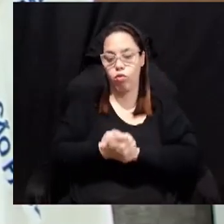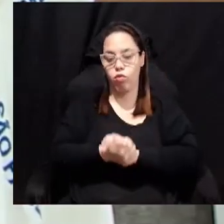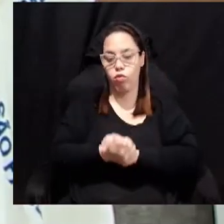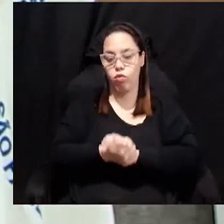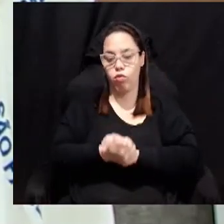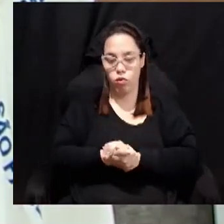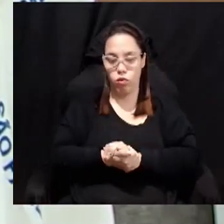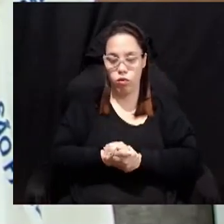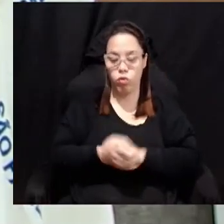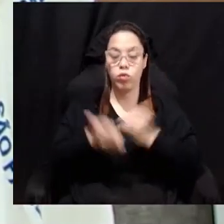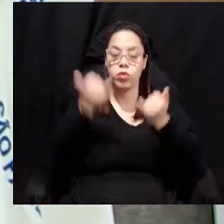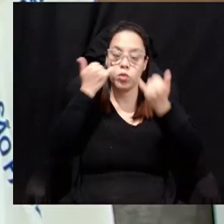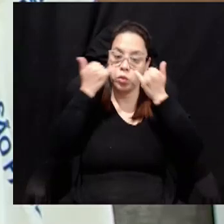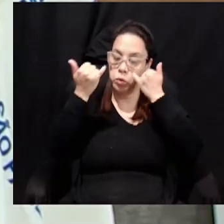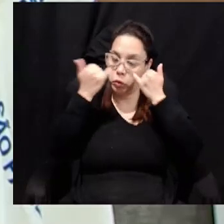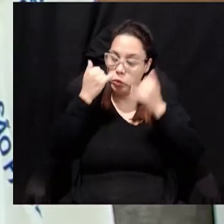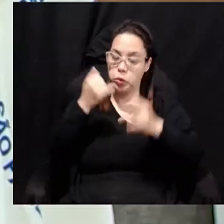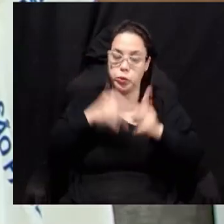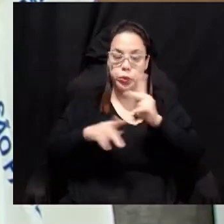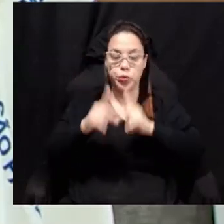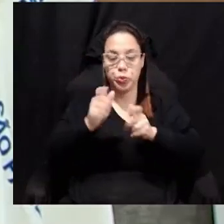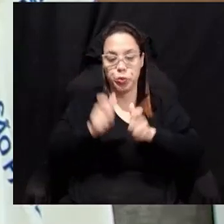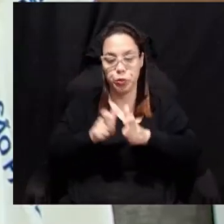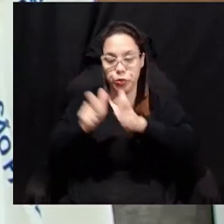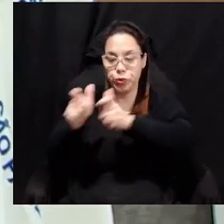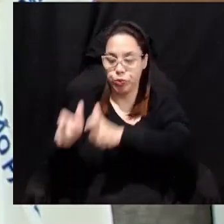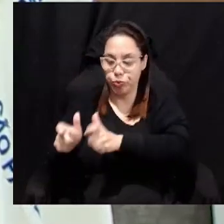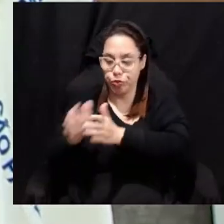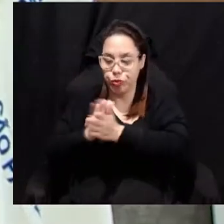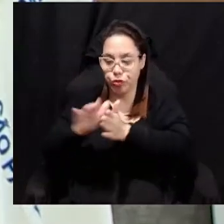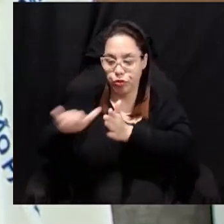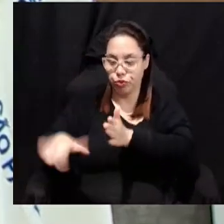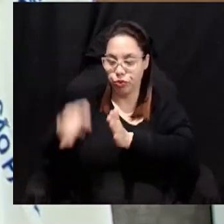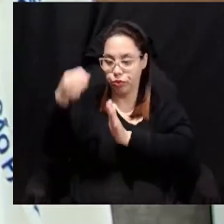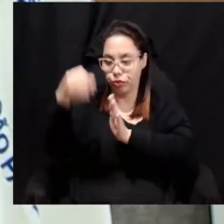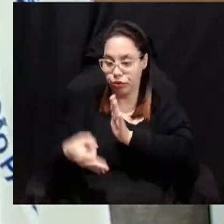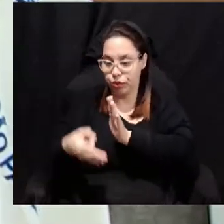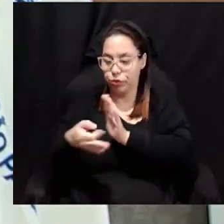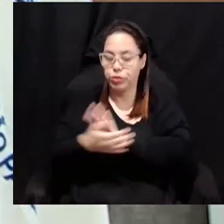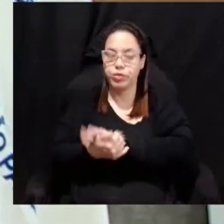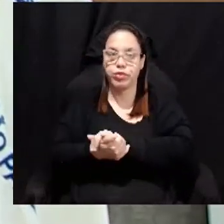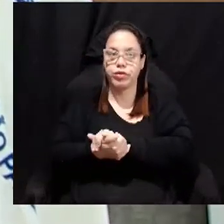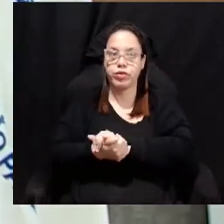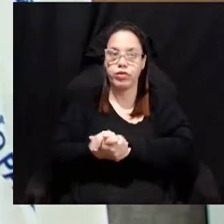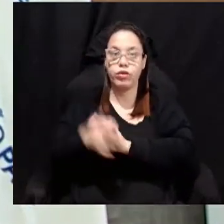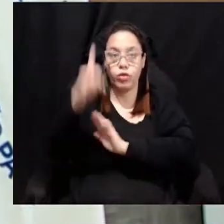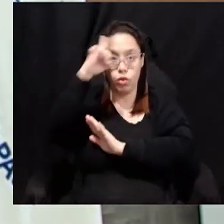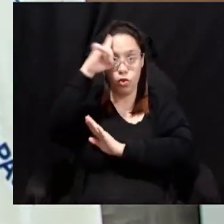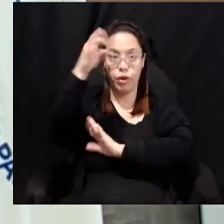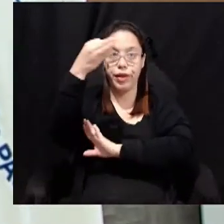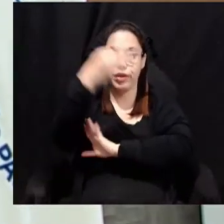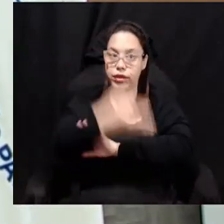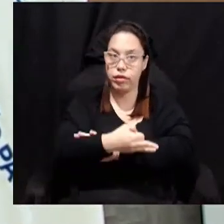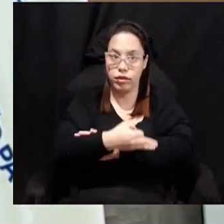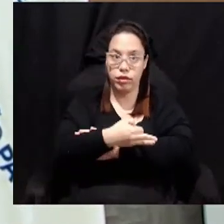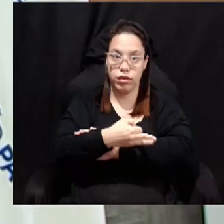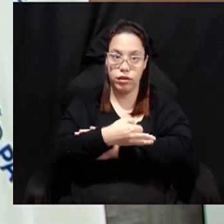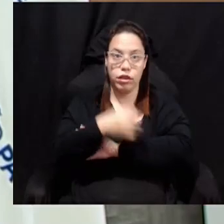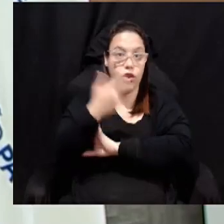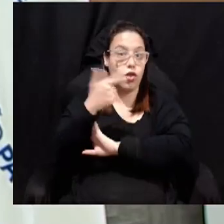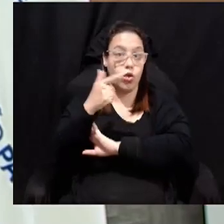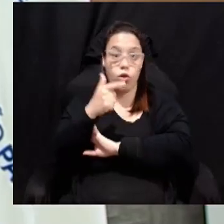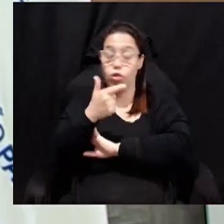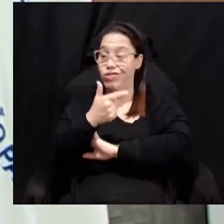informar a população e elas deixarem separado o lixo delas no local correto, com a data correta, não vai acumular, não vai ter esse